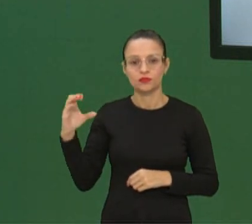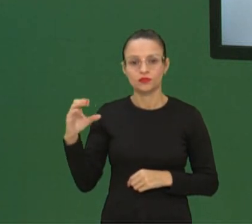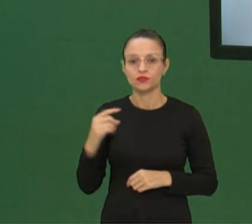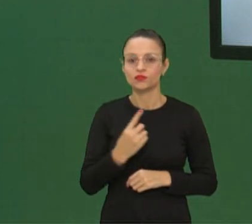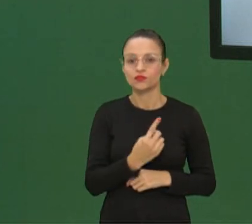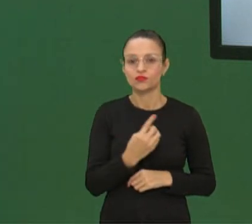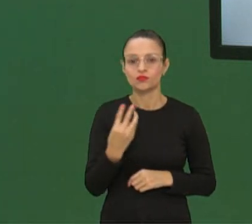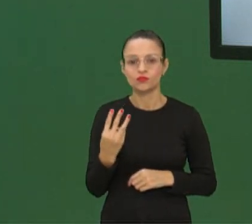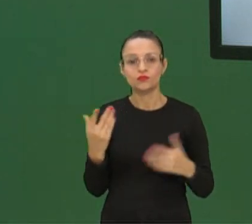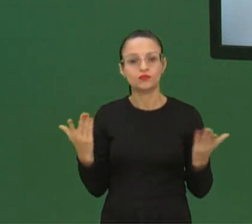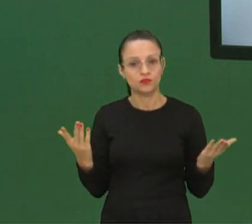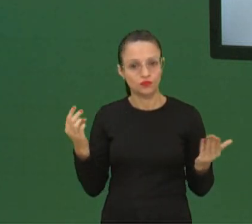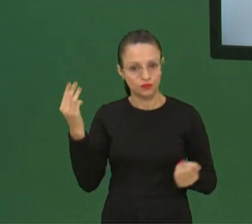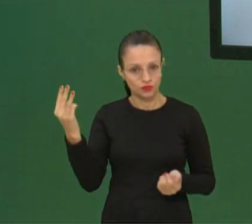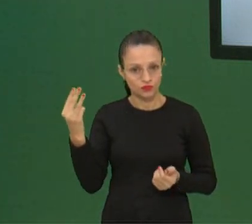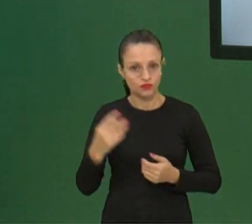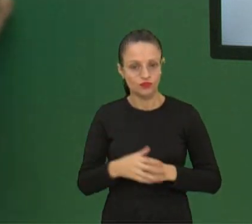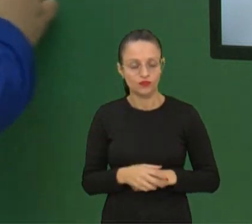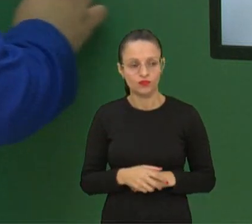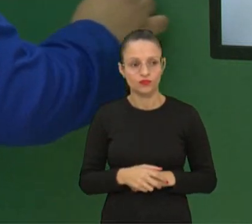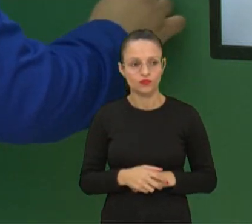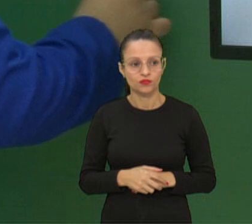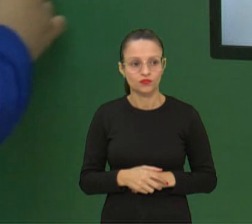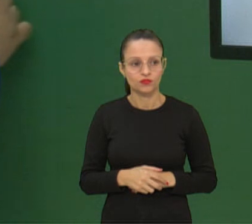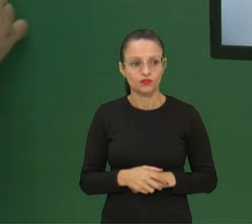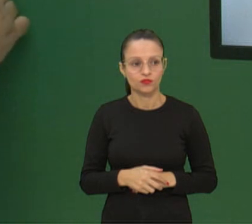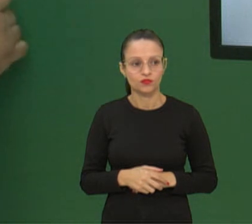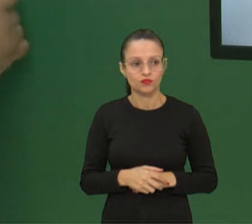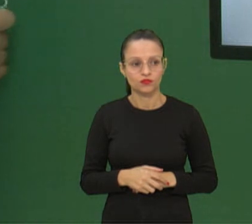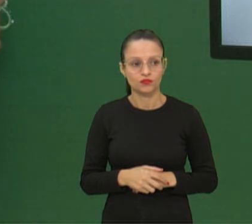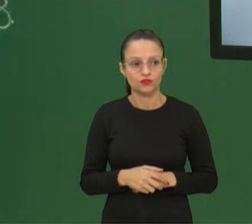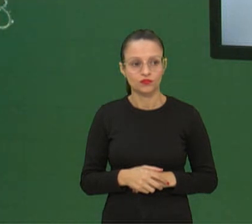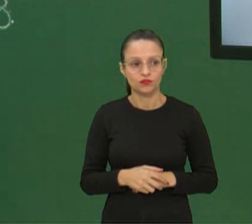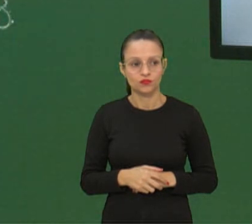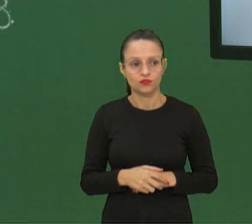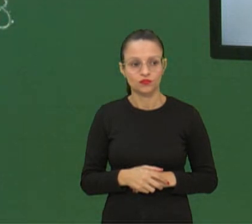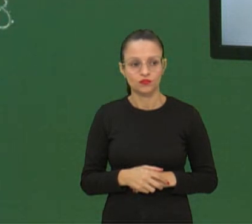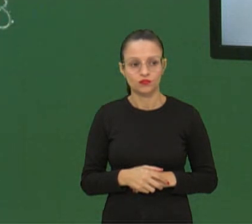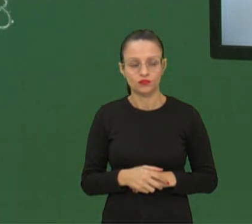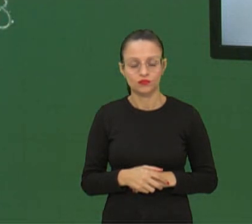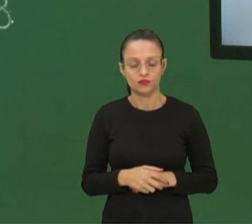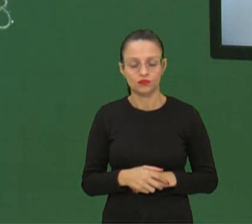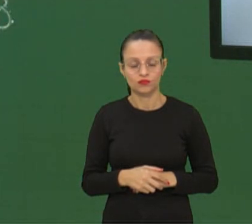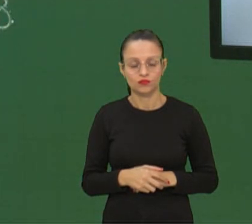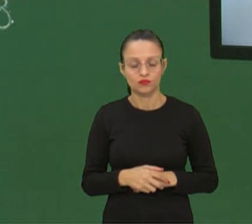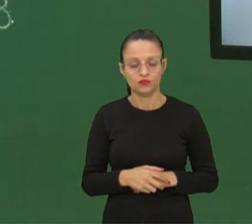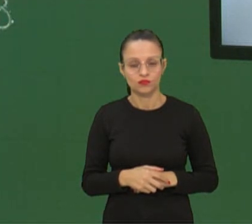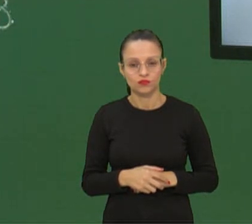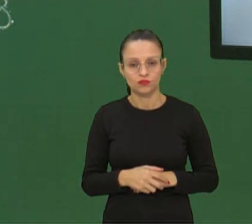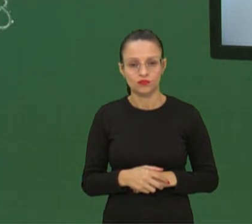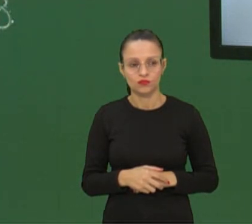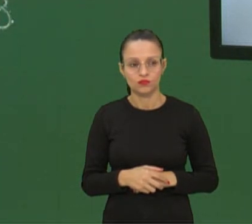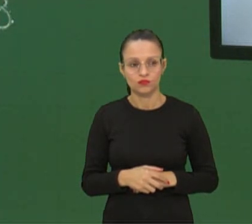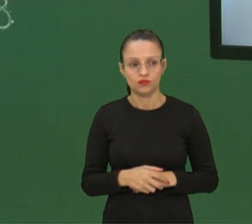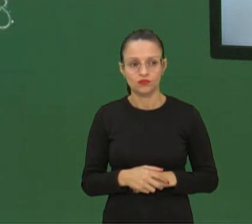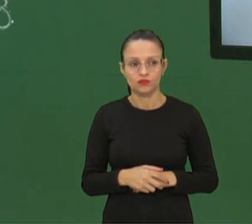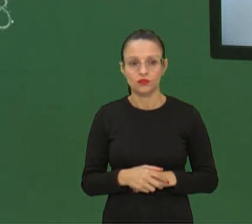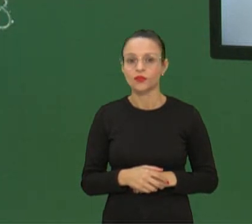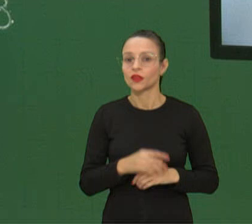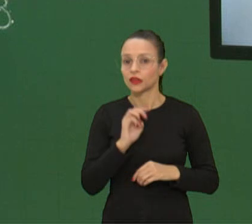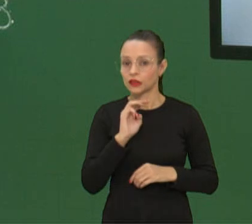quanto? 3. Vou escrever um 3 só. A gente encurtar a nossa escrita. Mas esse 3 vale para